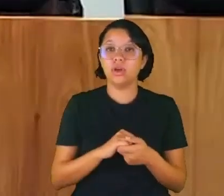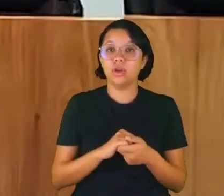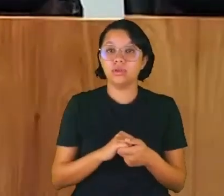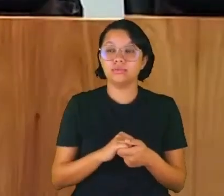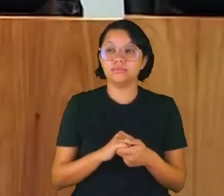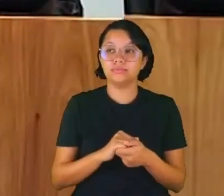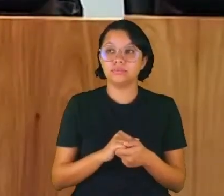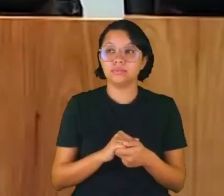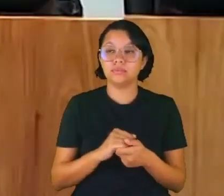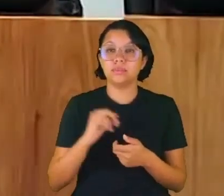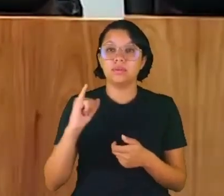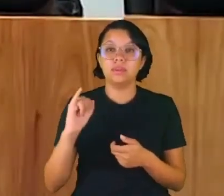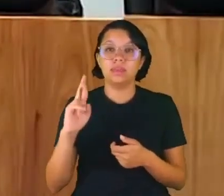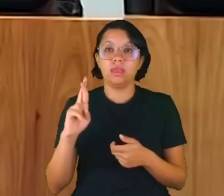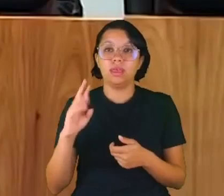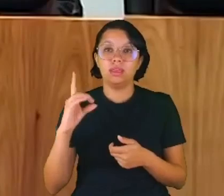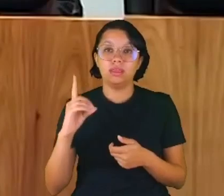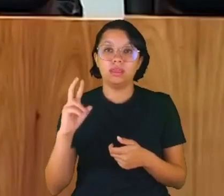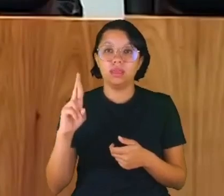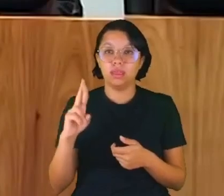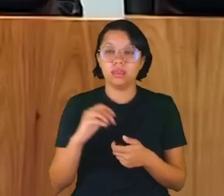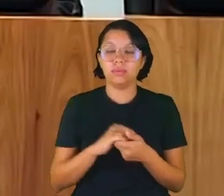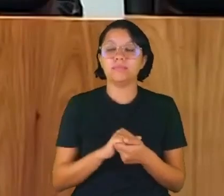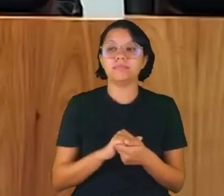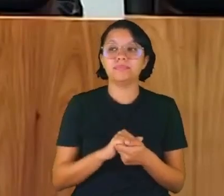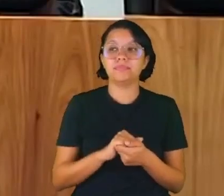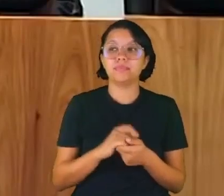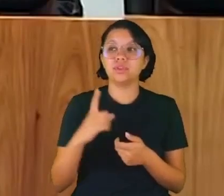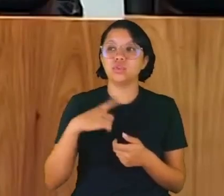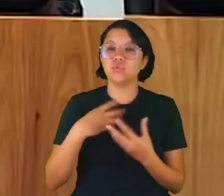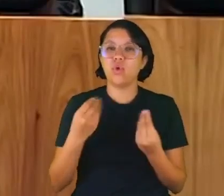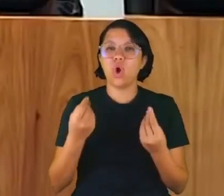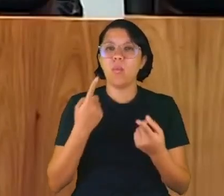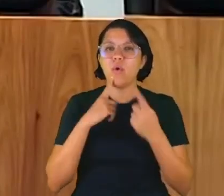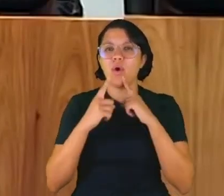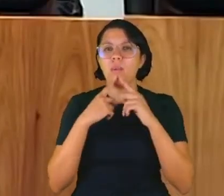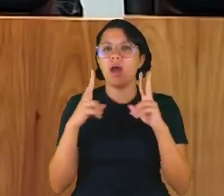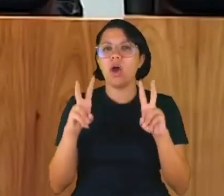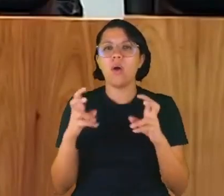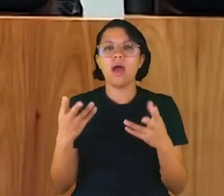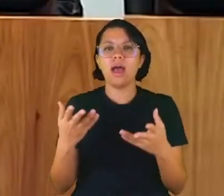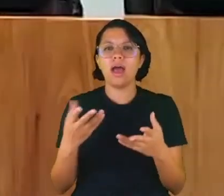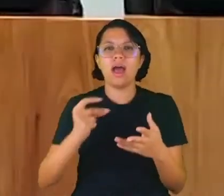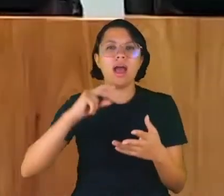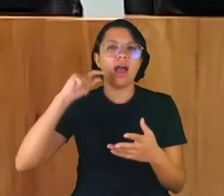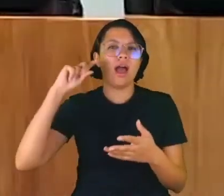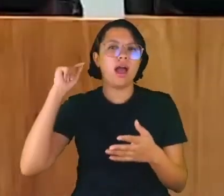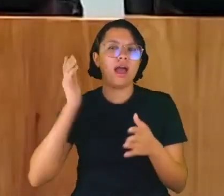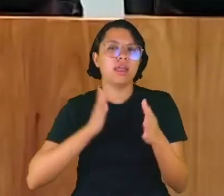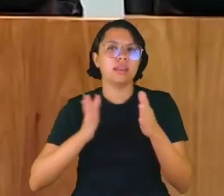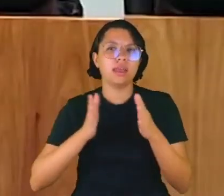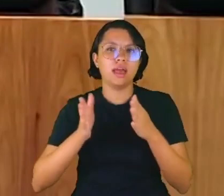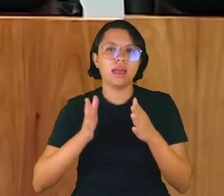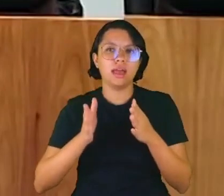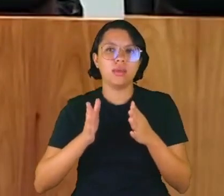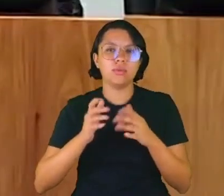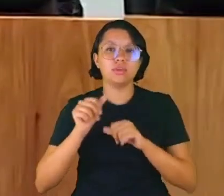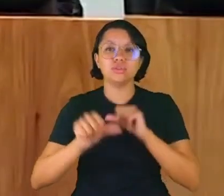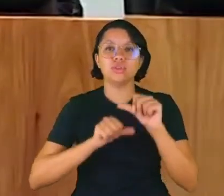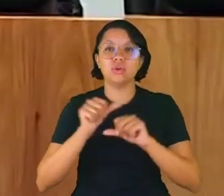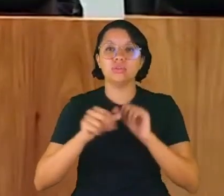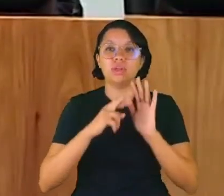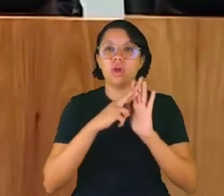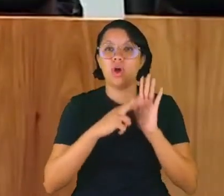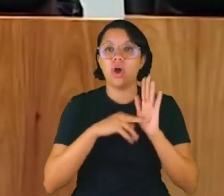demandas repetitivas e RDR, não é, Nelton? Nelton, tivemos muitos debates sobre esse tema na época de uma alteração